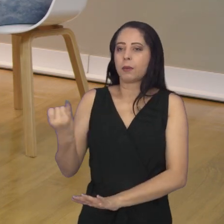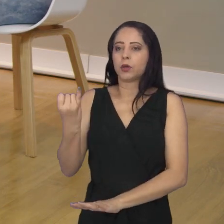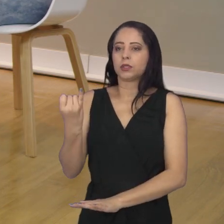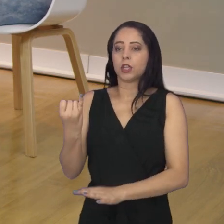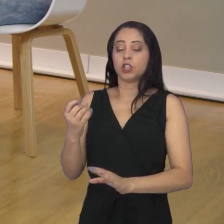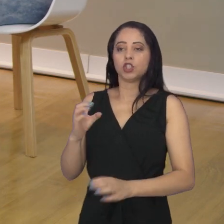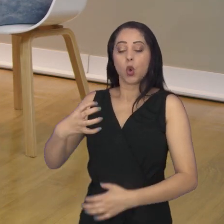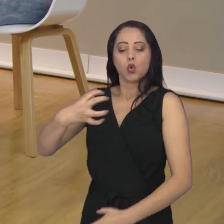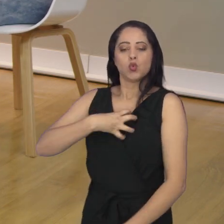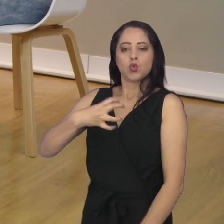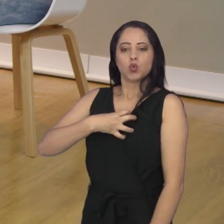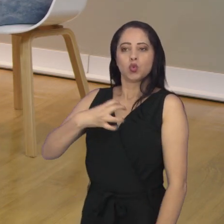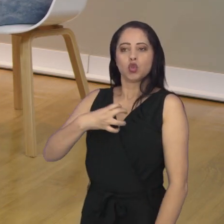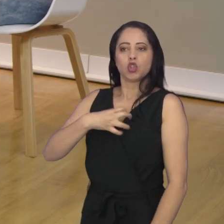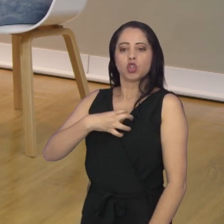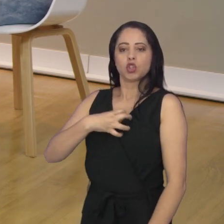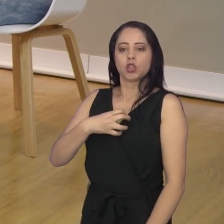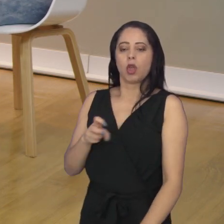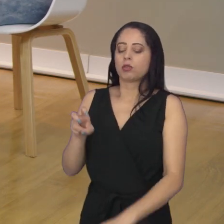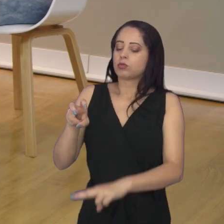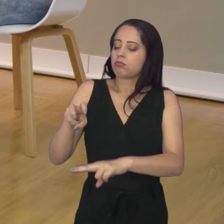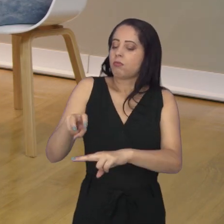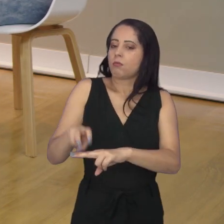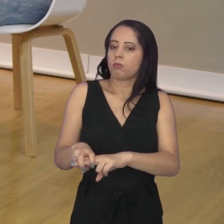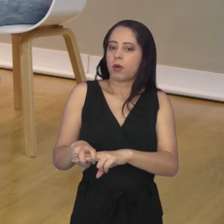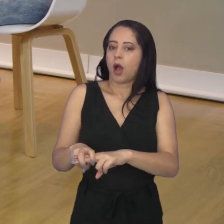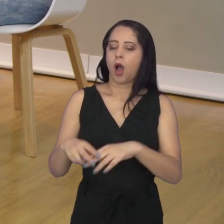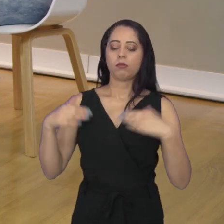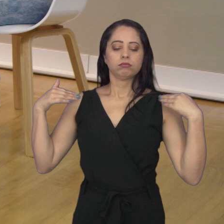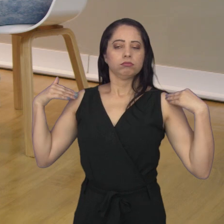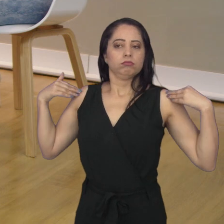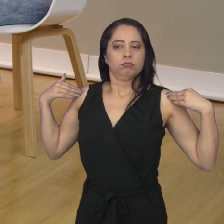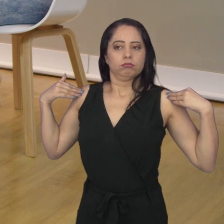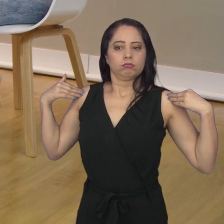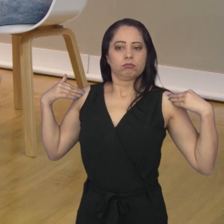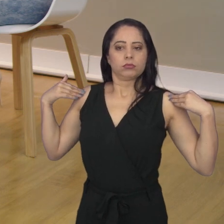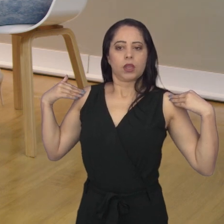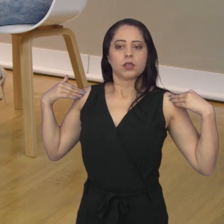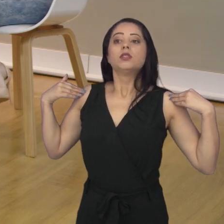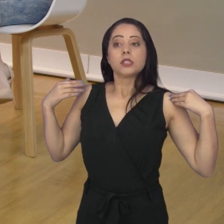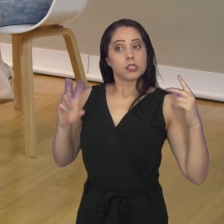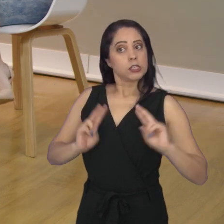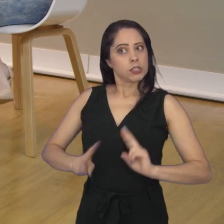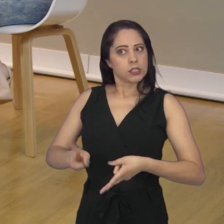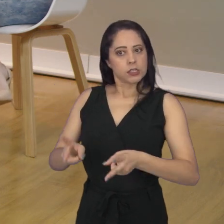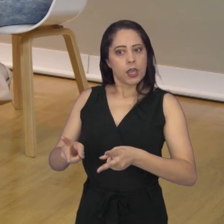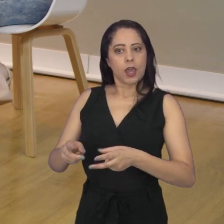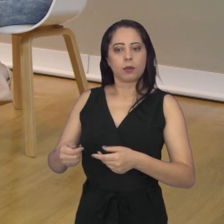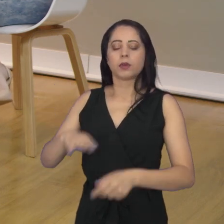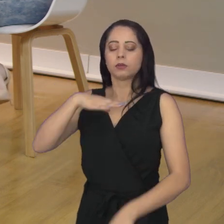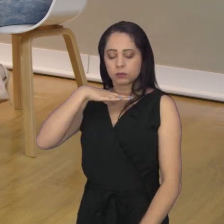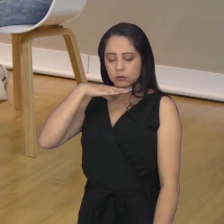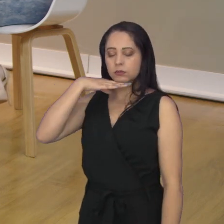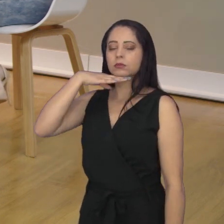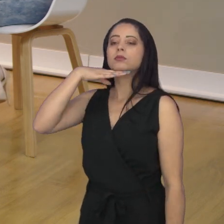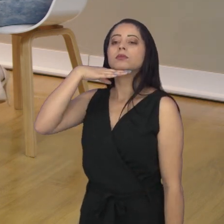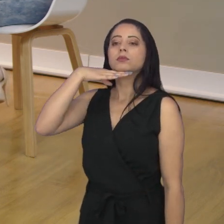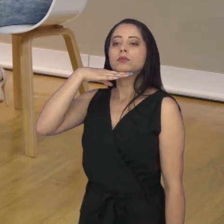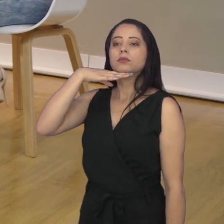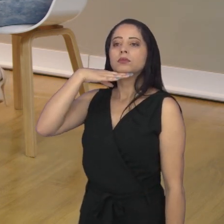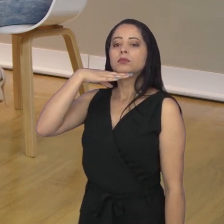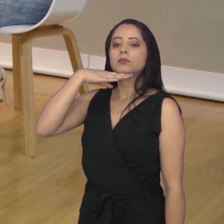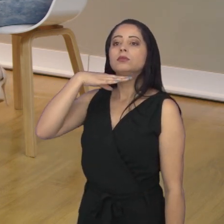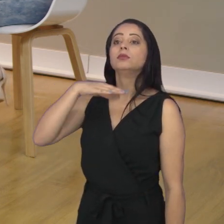importantíssimo, a postura. A postura da pessoa. Então, sempre ombros alinhados, coluna ereta,